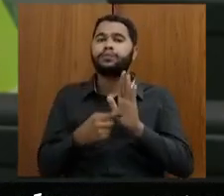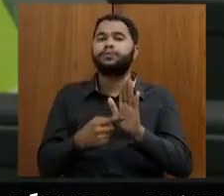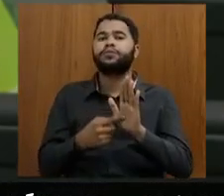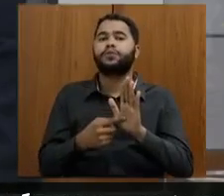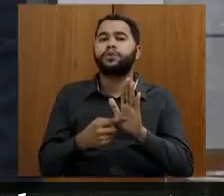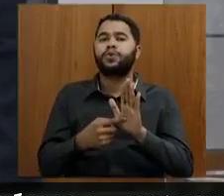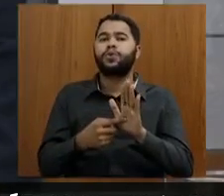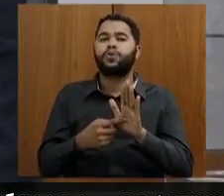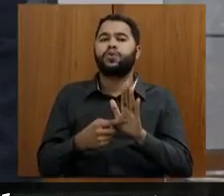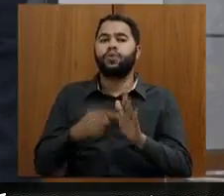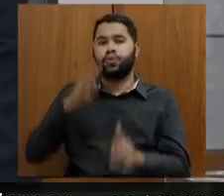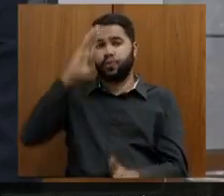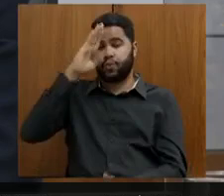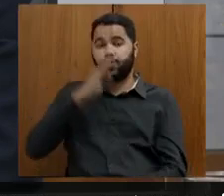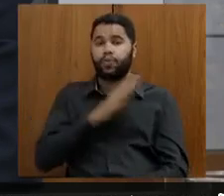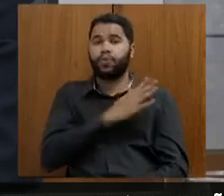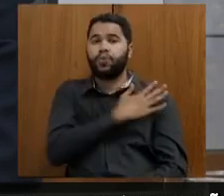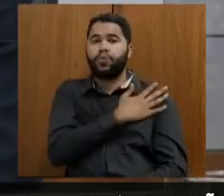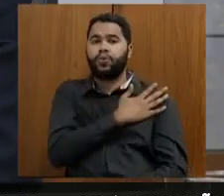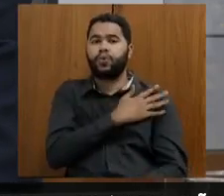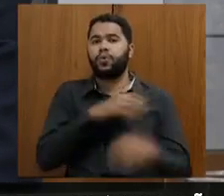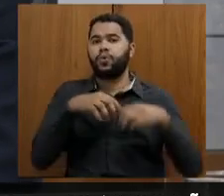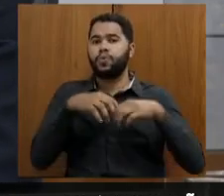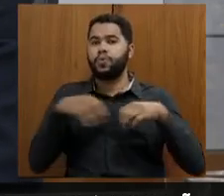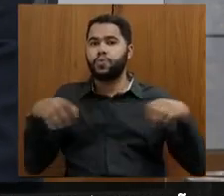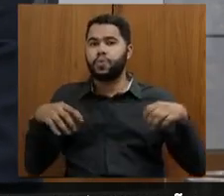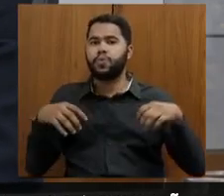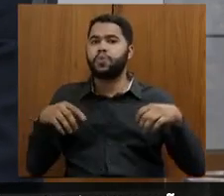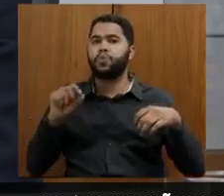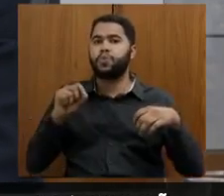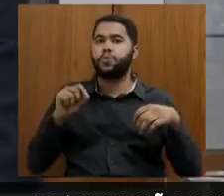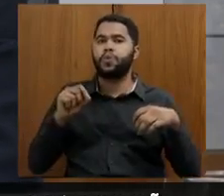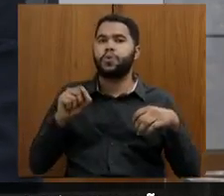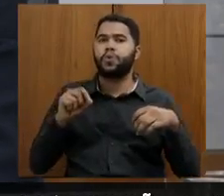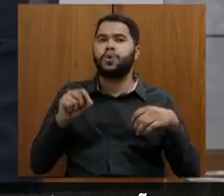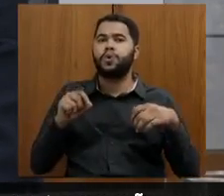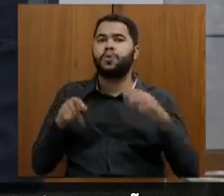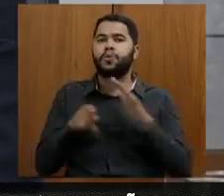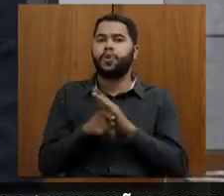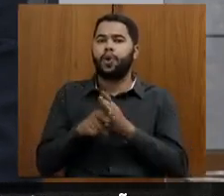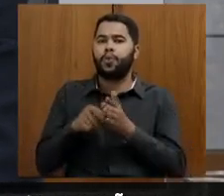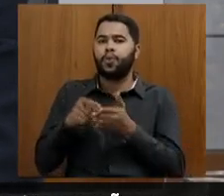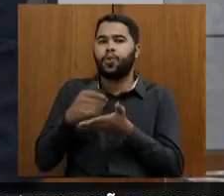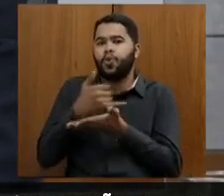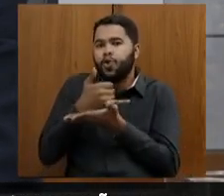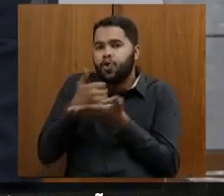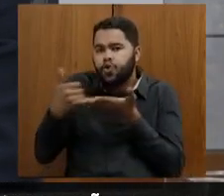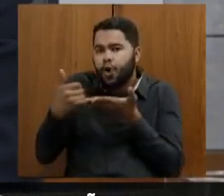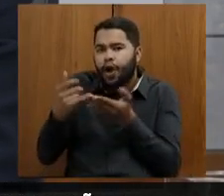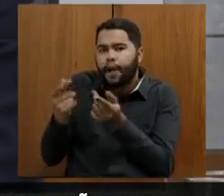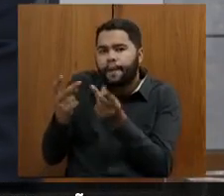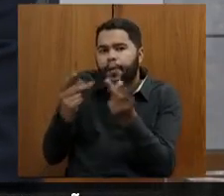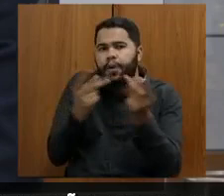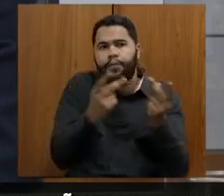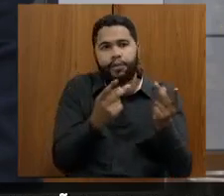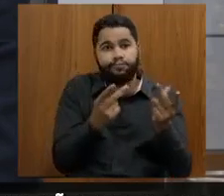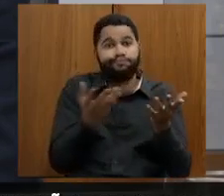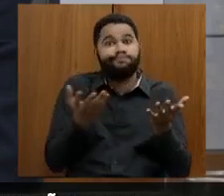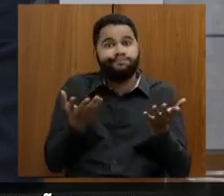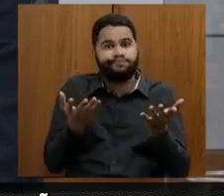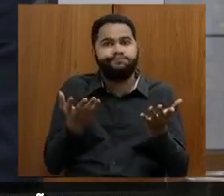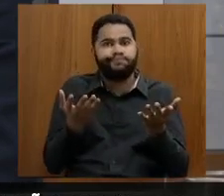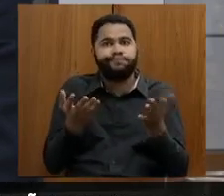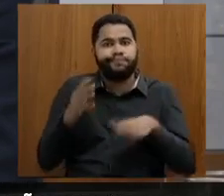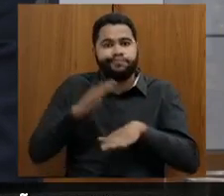do coronel ele não distinguiu assim a questão do tráfico tráfico de drogas que é algo